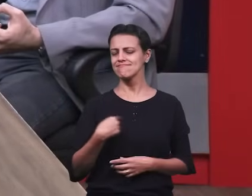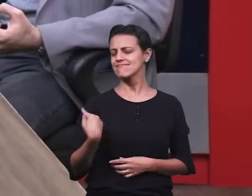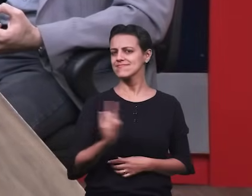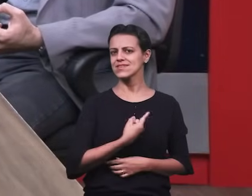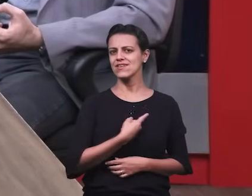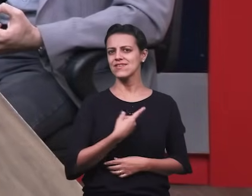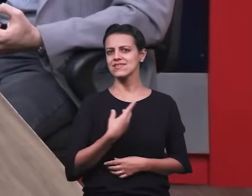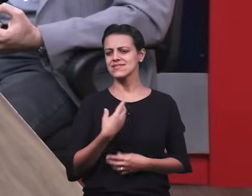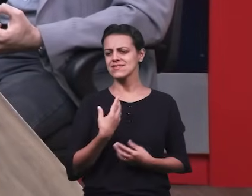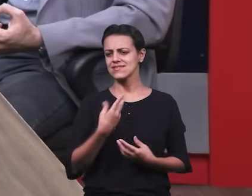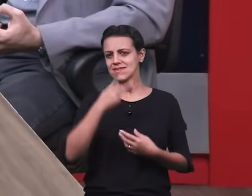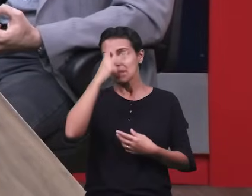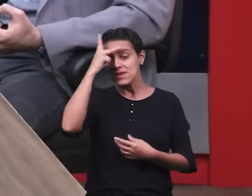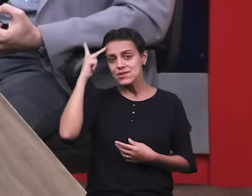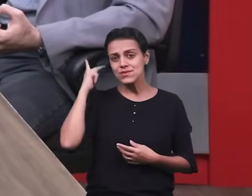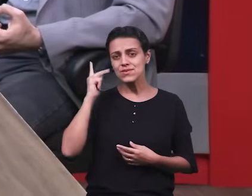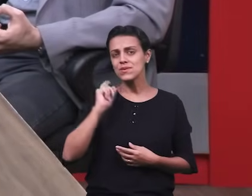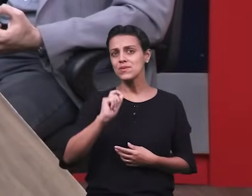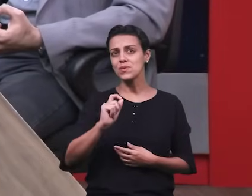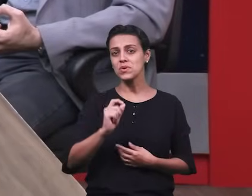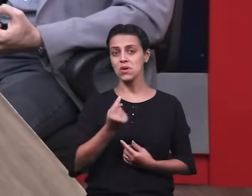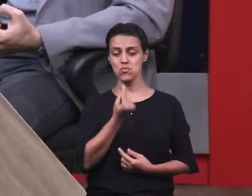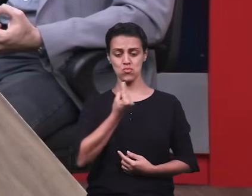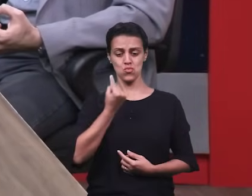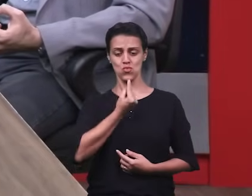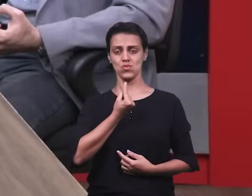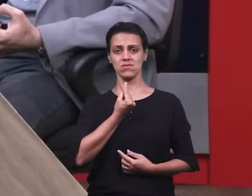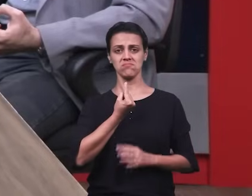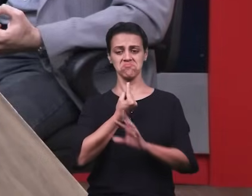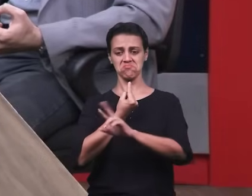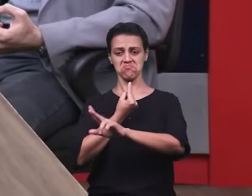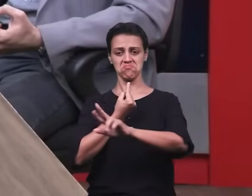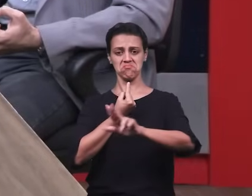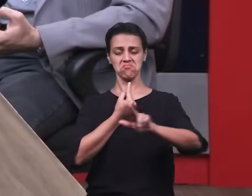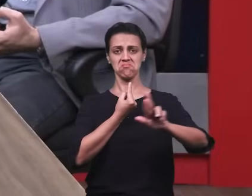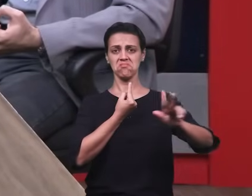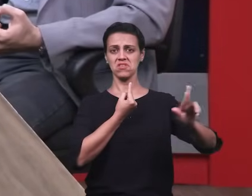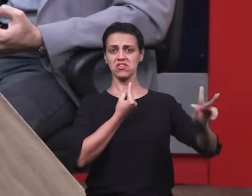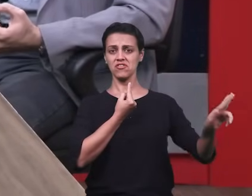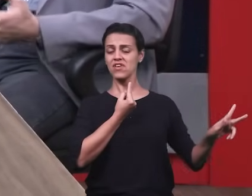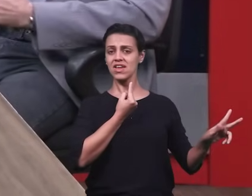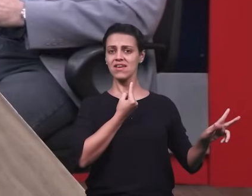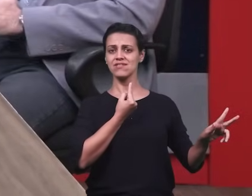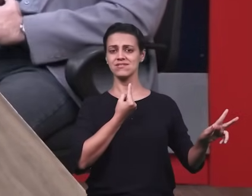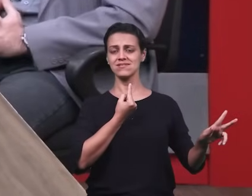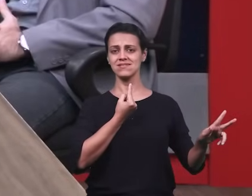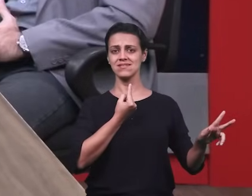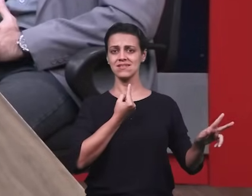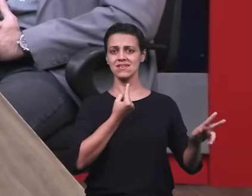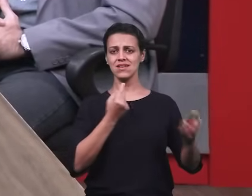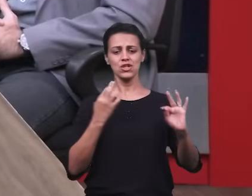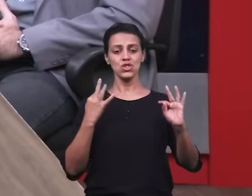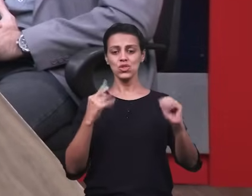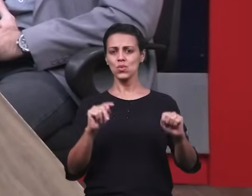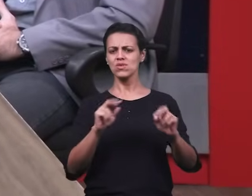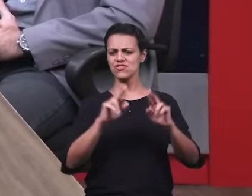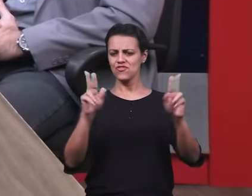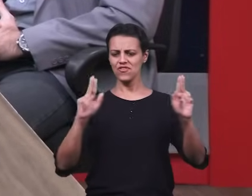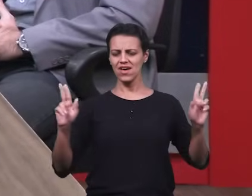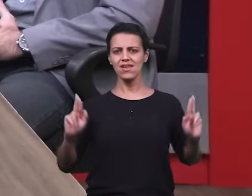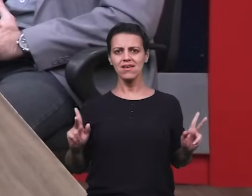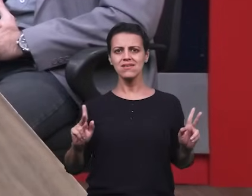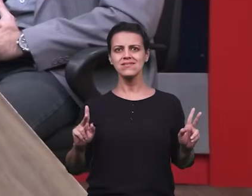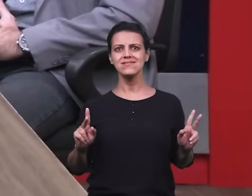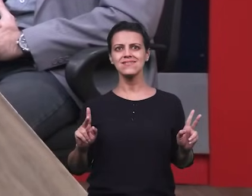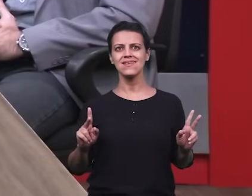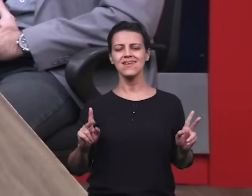seres totalmente individualizados, somos diferentes, e no entendimento de